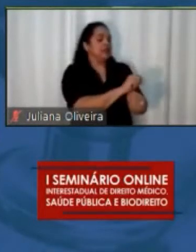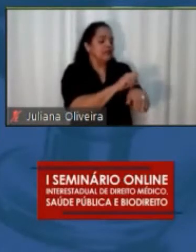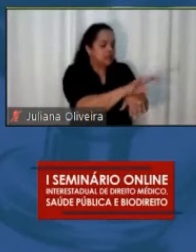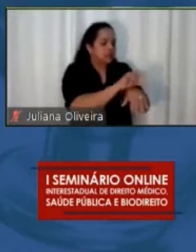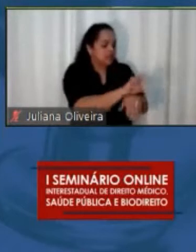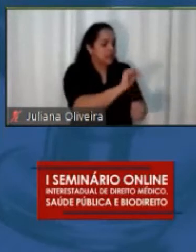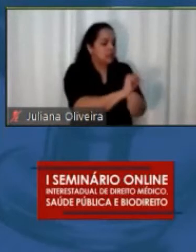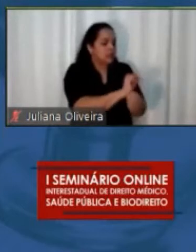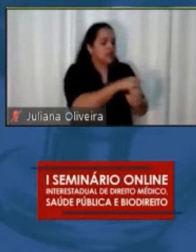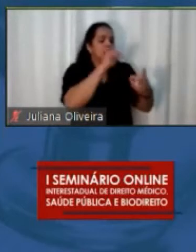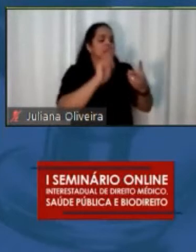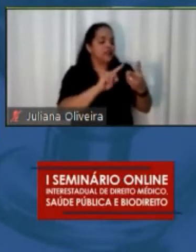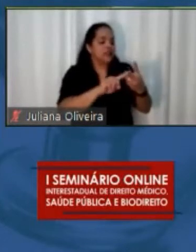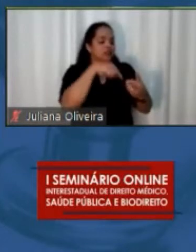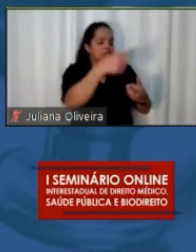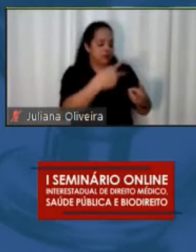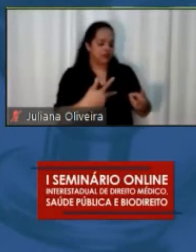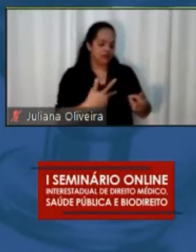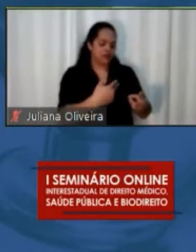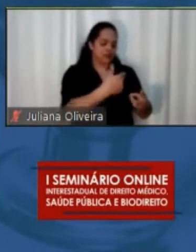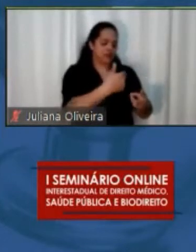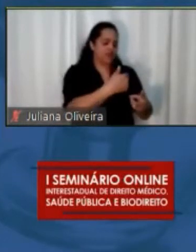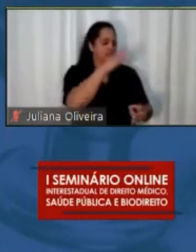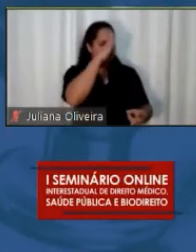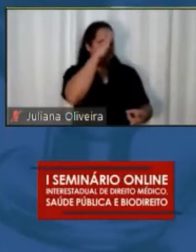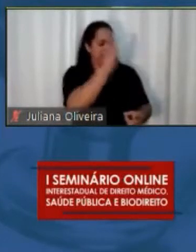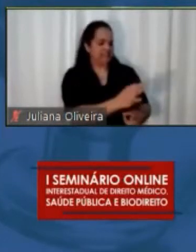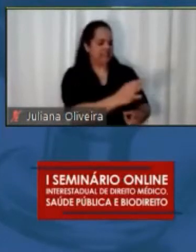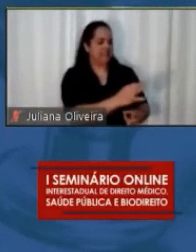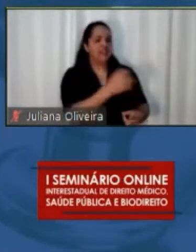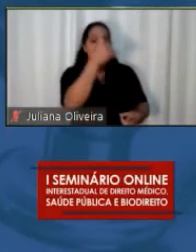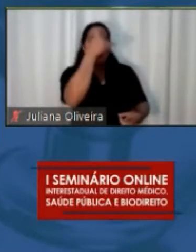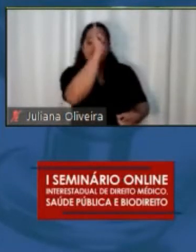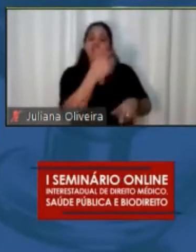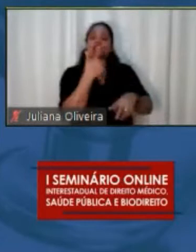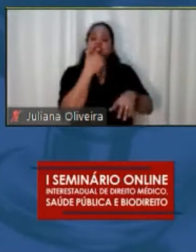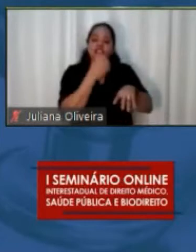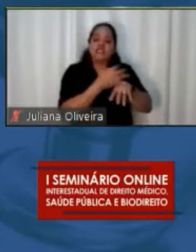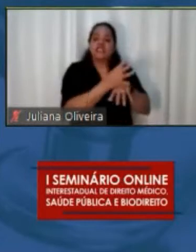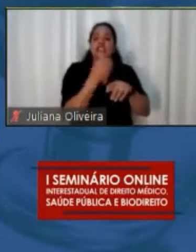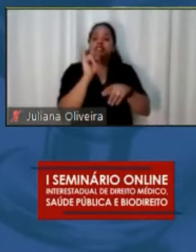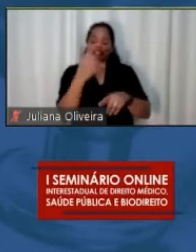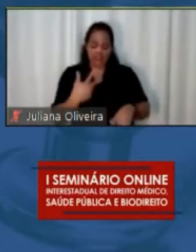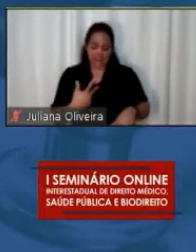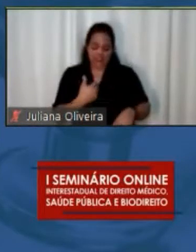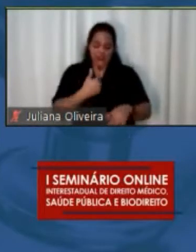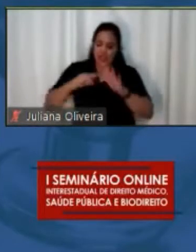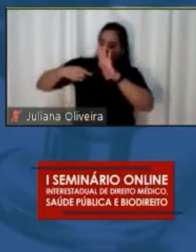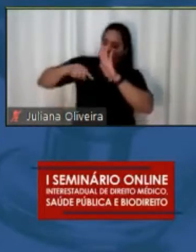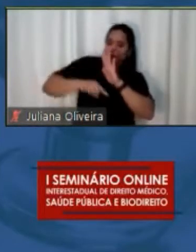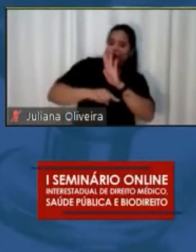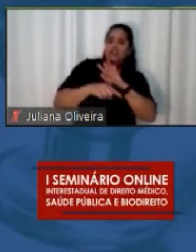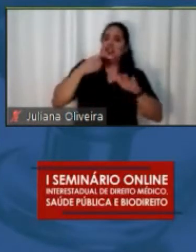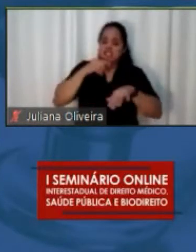fazer uma cirurgia definitiva, evitando que aquele paciente, numa cirurgia prolongada, fique perdendo sangue, e